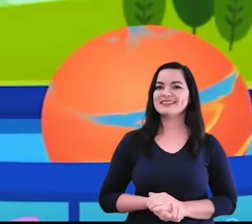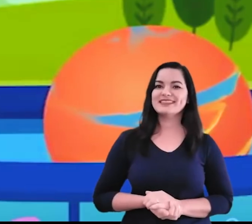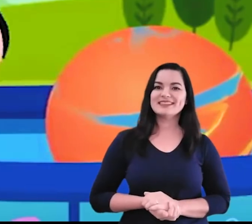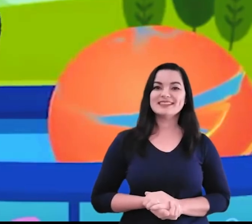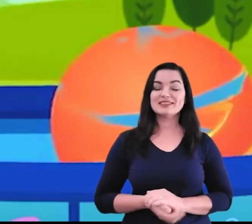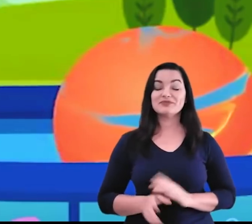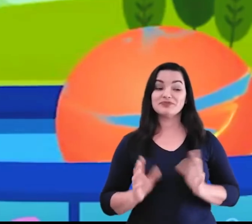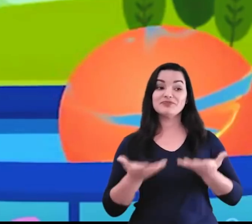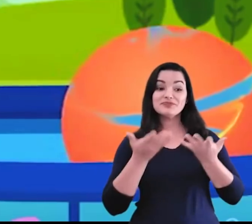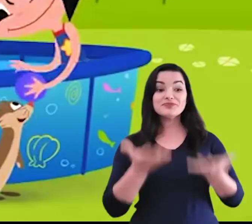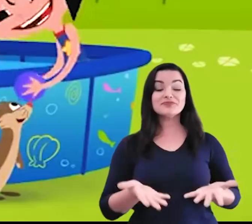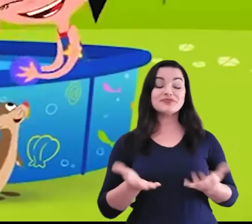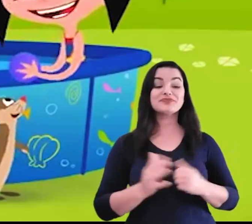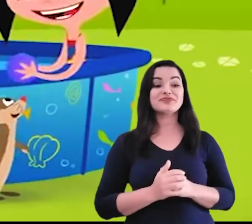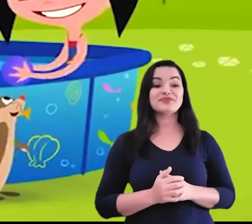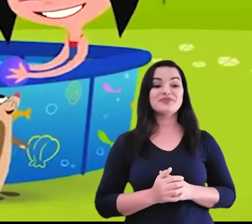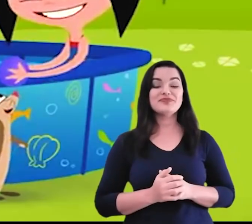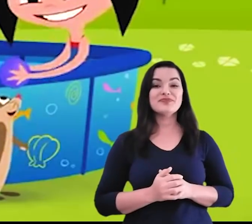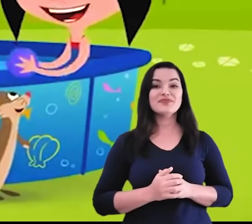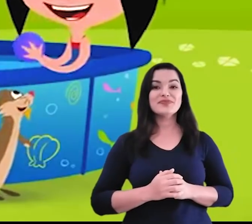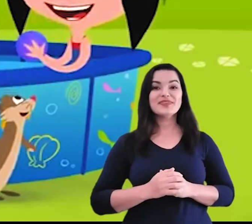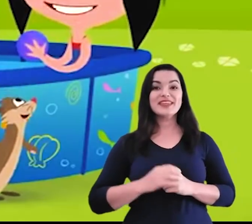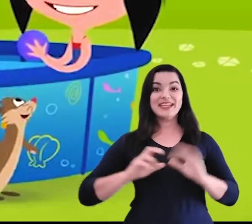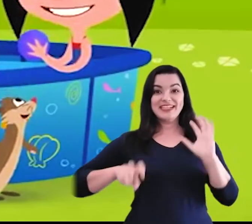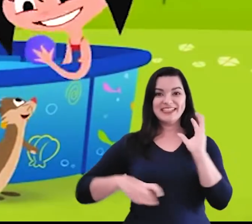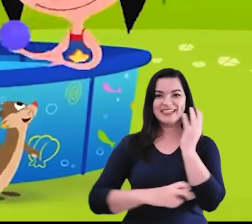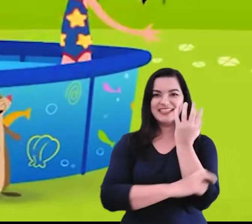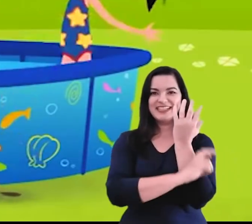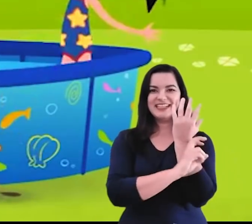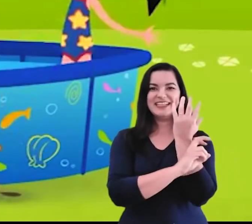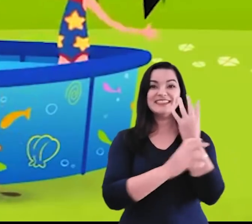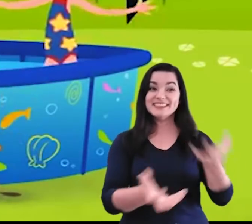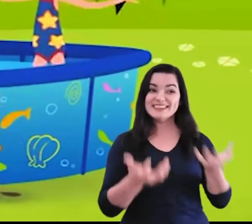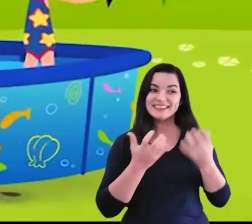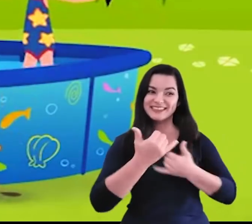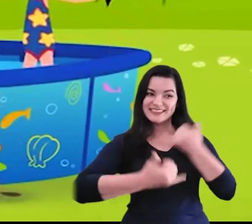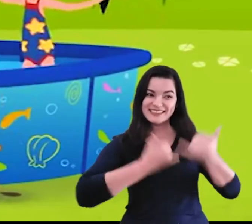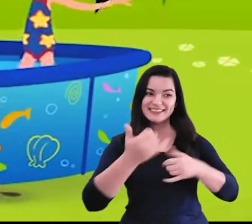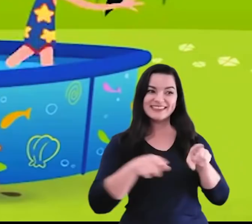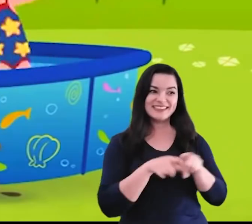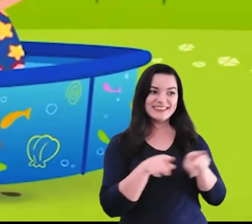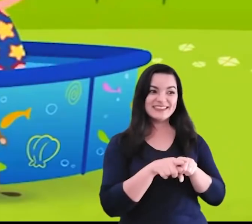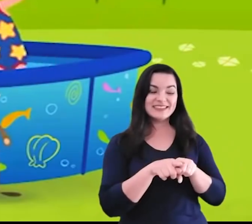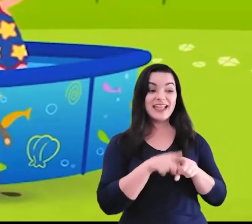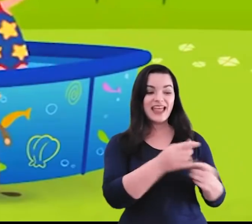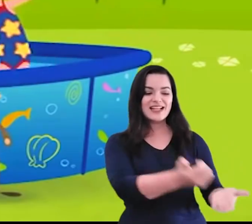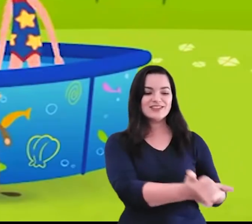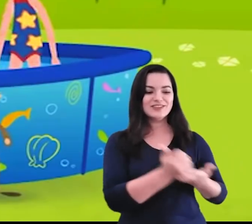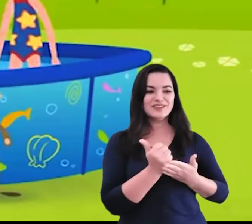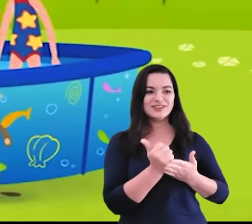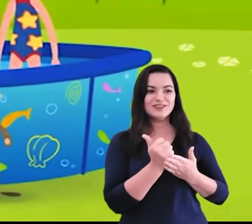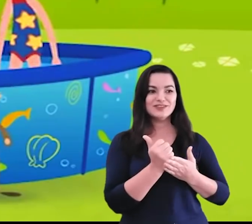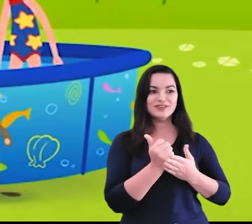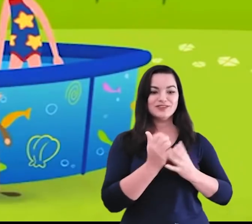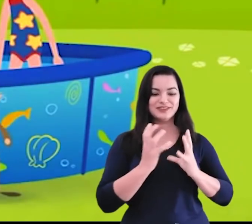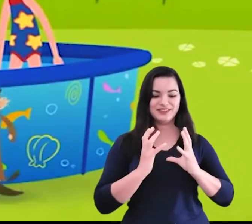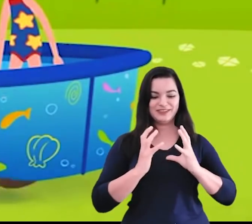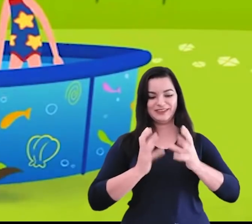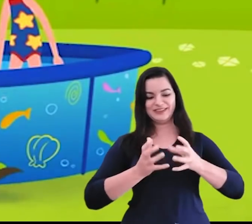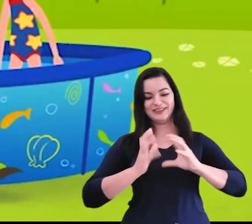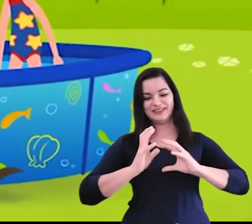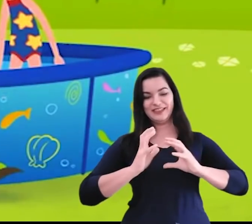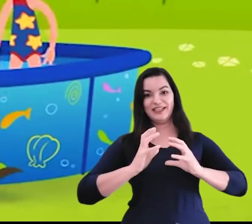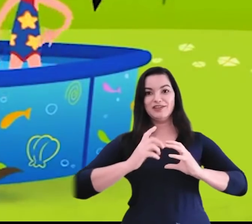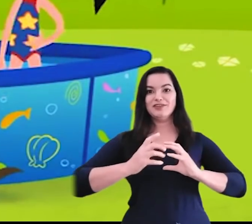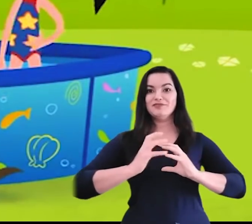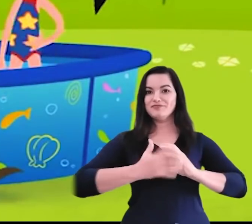O Cláudio quer brincar também. E ele trouxe Marte. O Cláudio quer morar em Marte. Olha, Marte